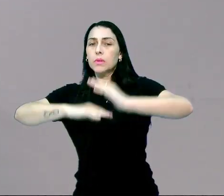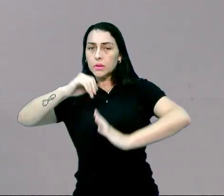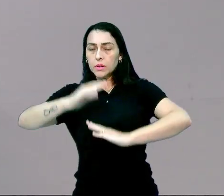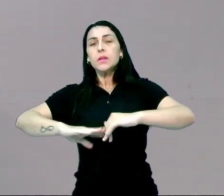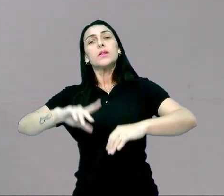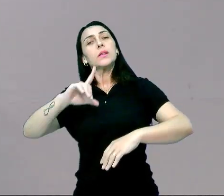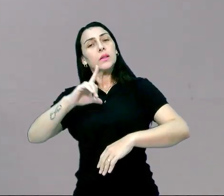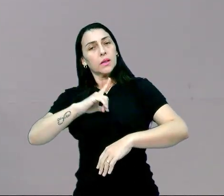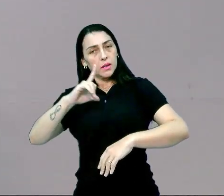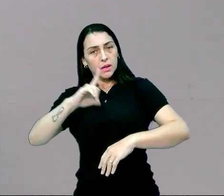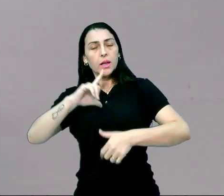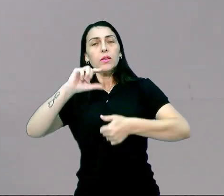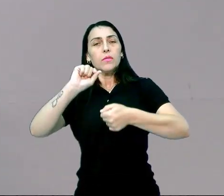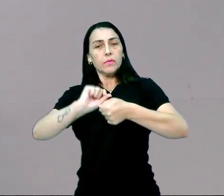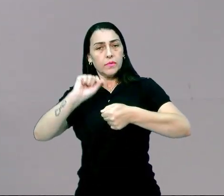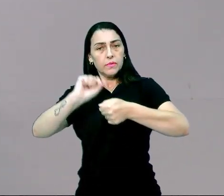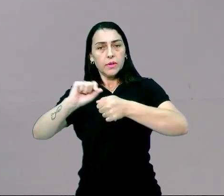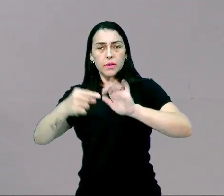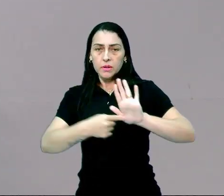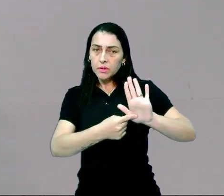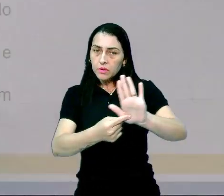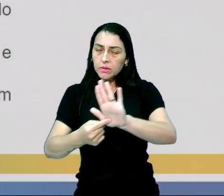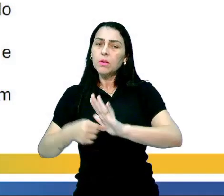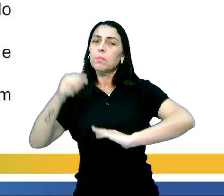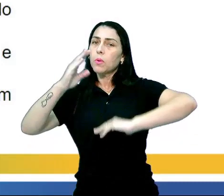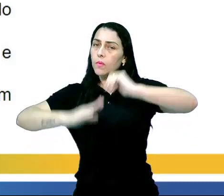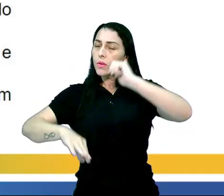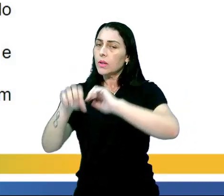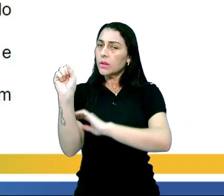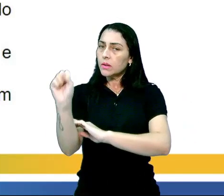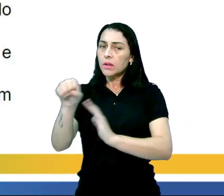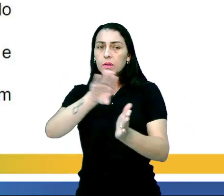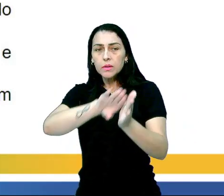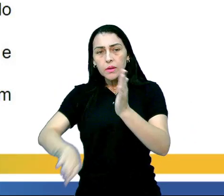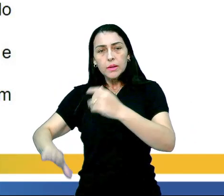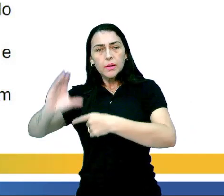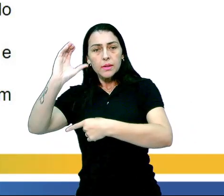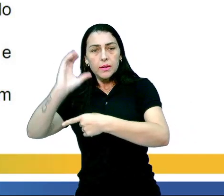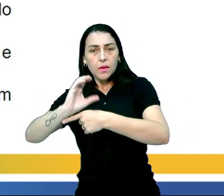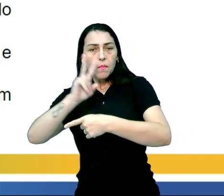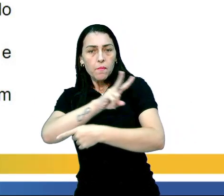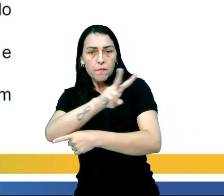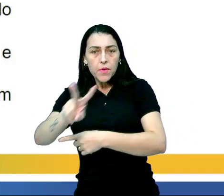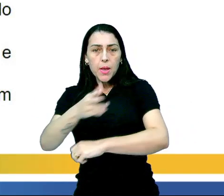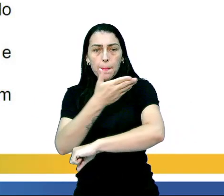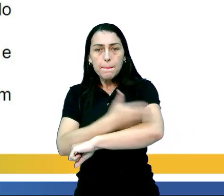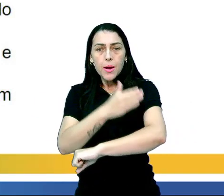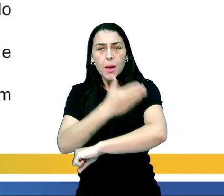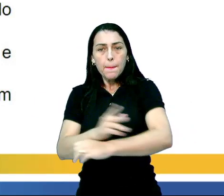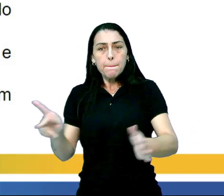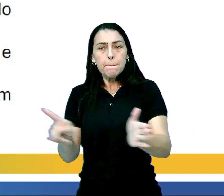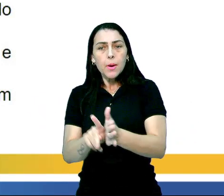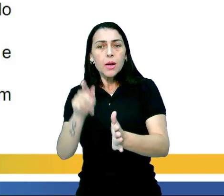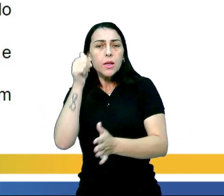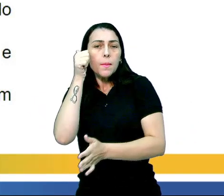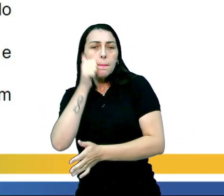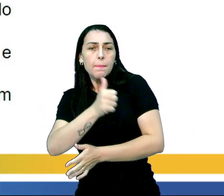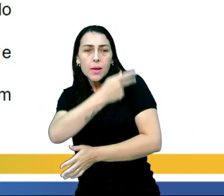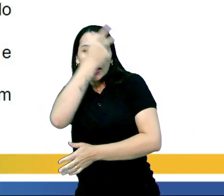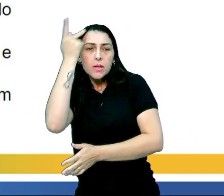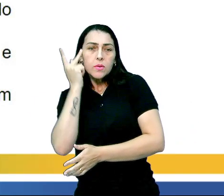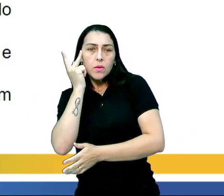bailarinos que fazem esse vislumbre, esse resgate de gente profissional. Então a gente descarta. Por ser vista como uma prática exclusiva de pessoas